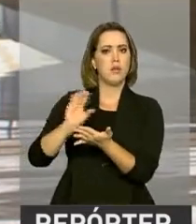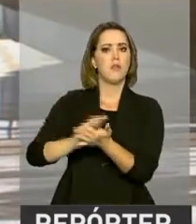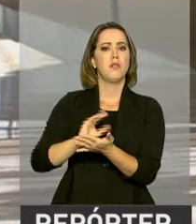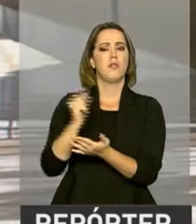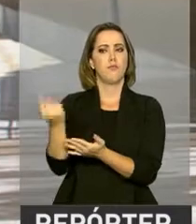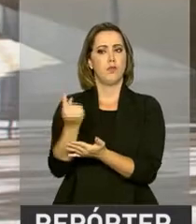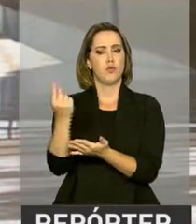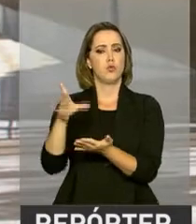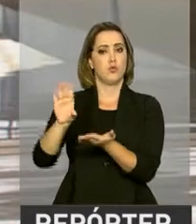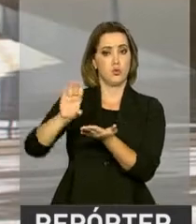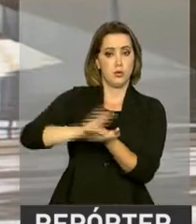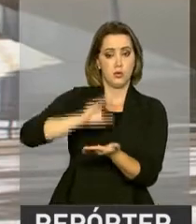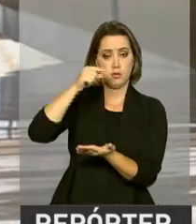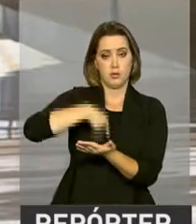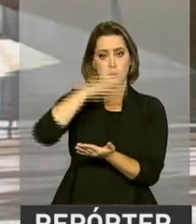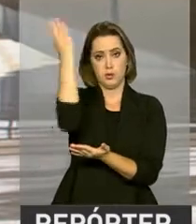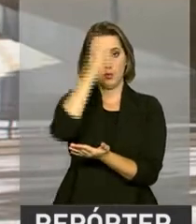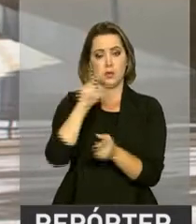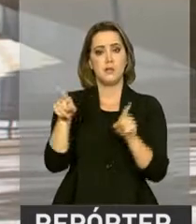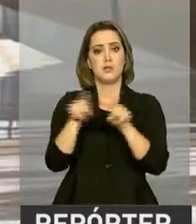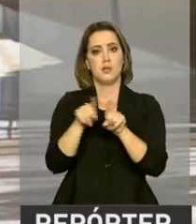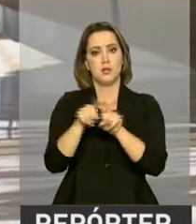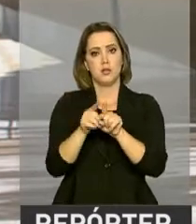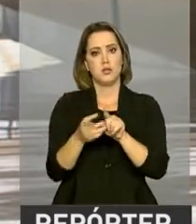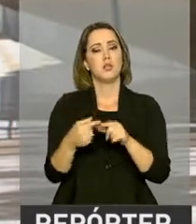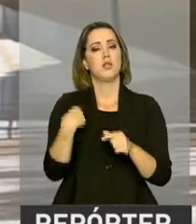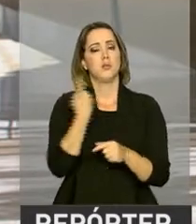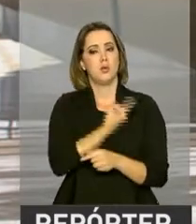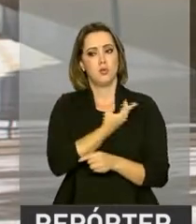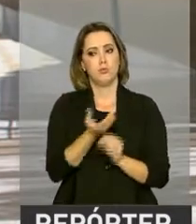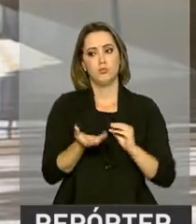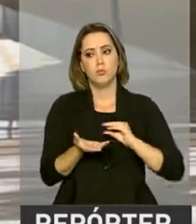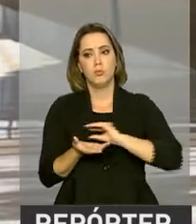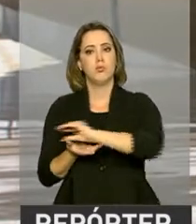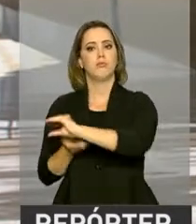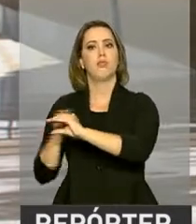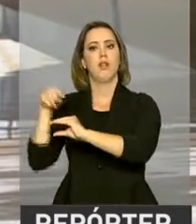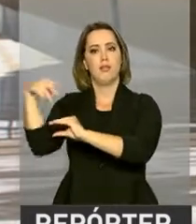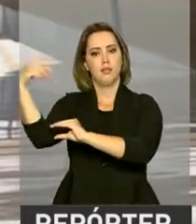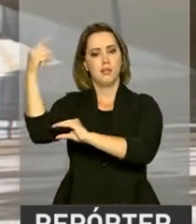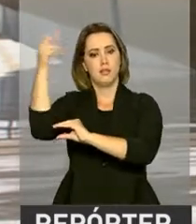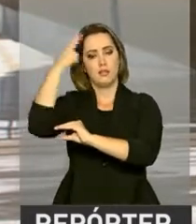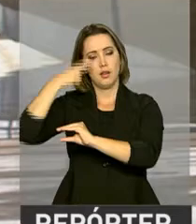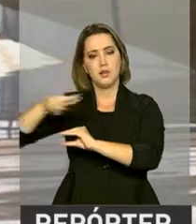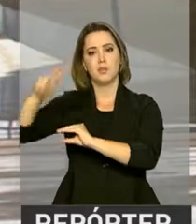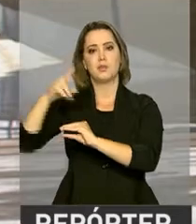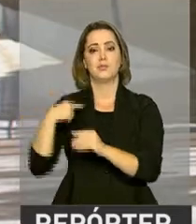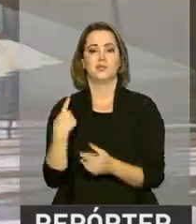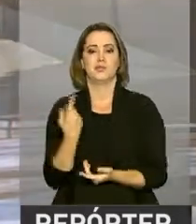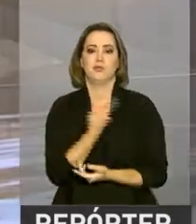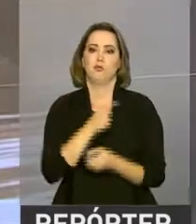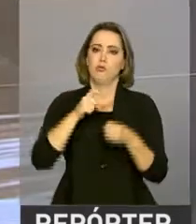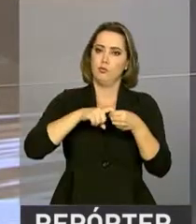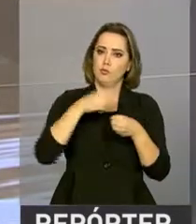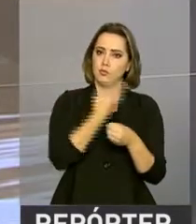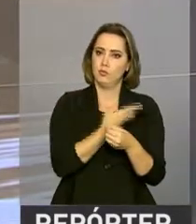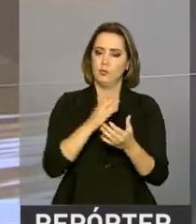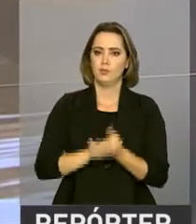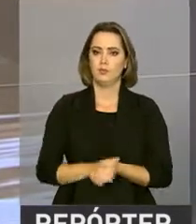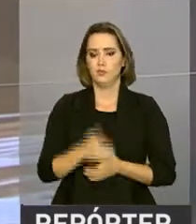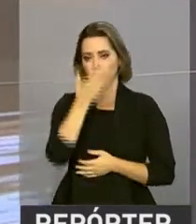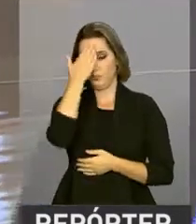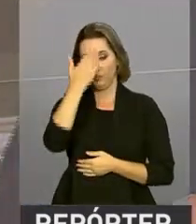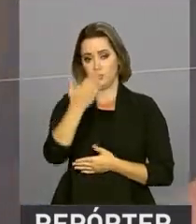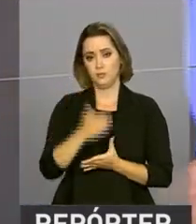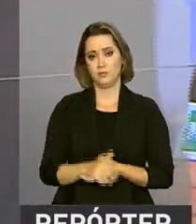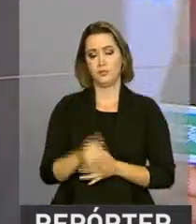do brasil e os brasileiros estão entre os emergentes que mais investe na espanha você roberto muito bom né